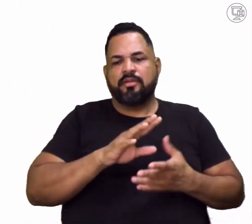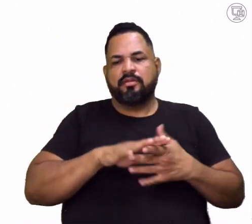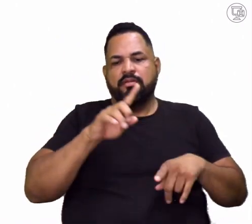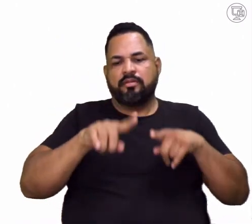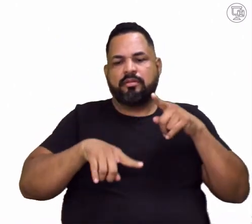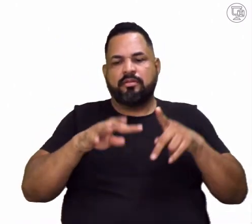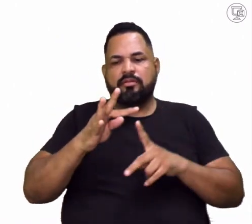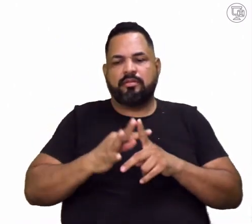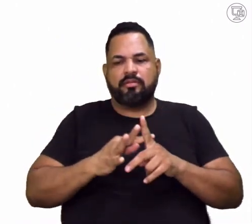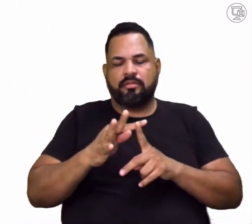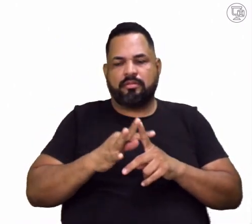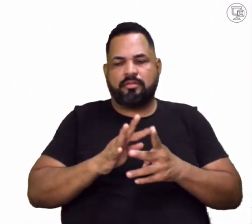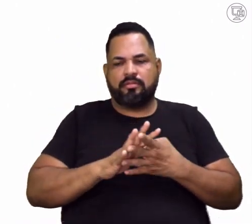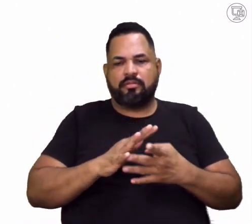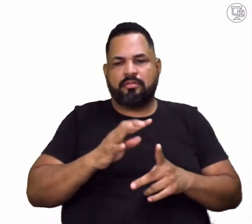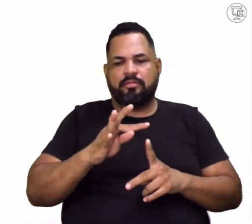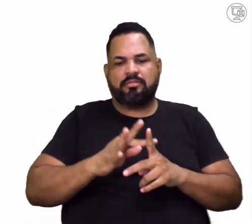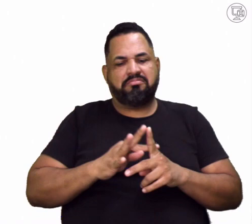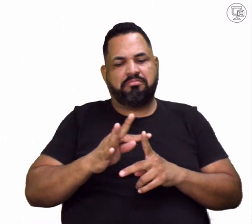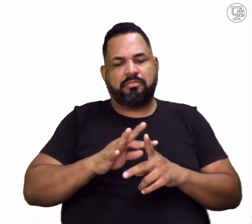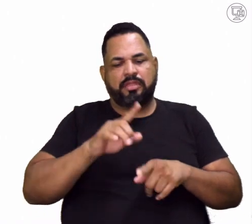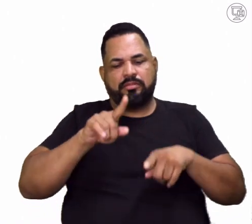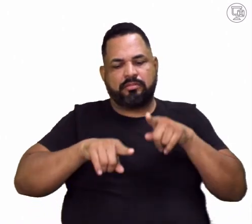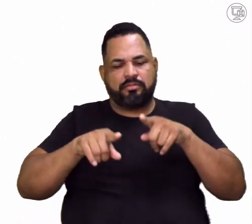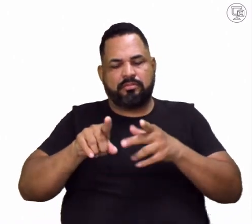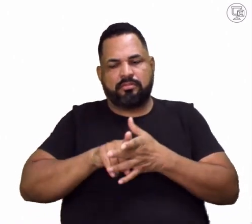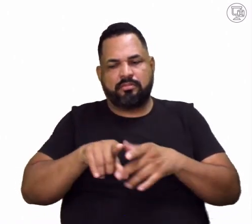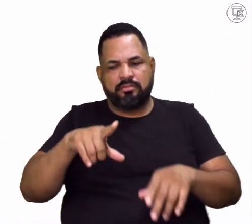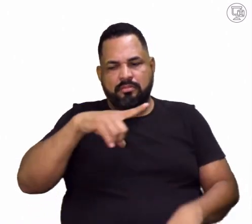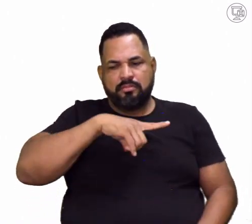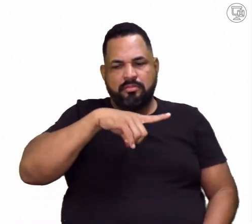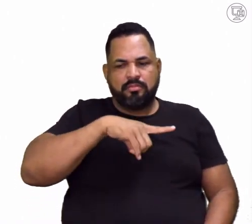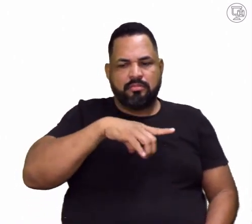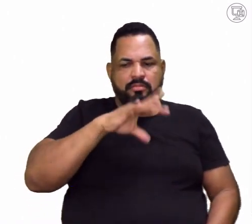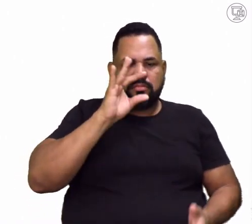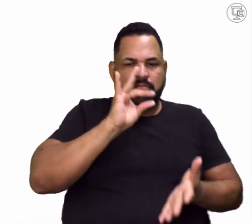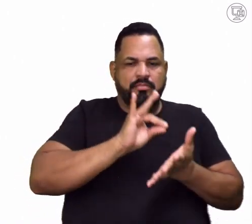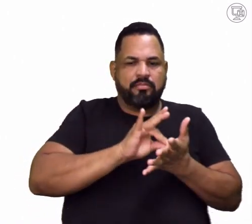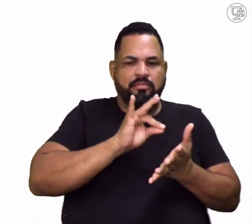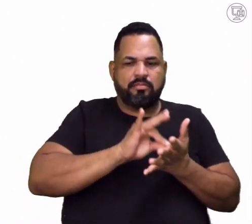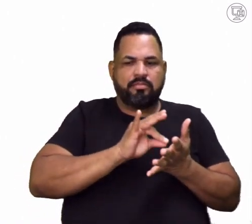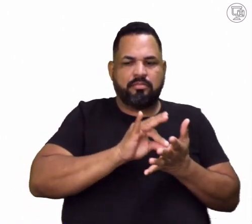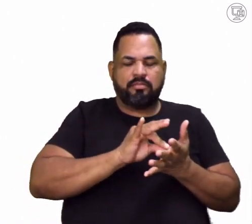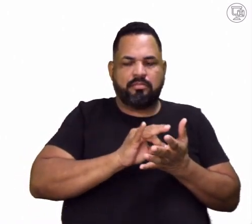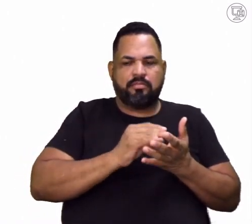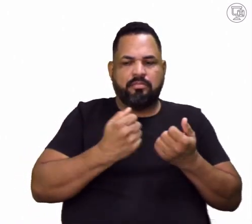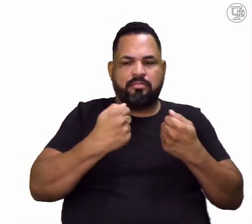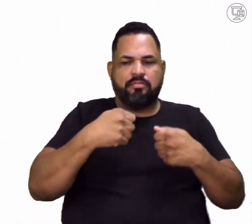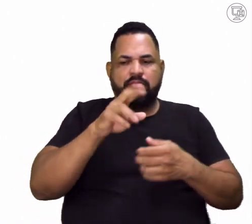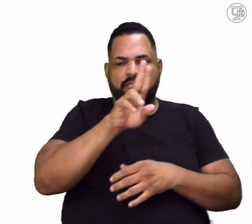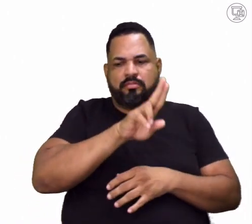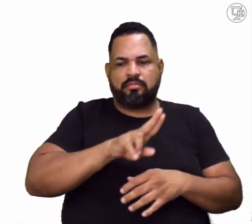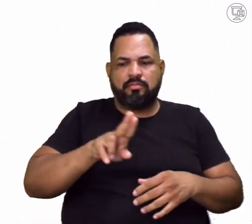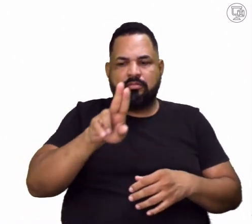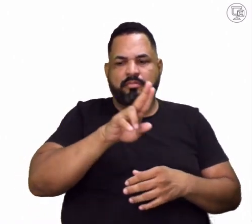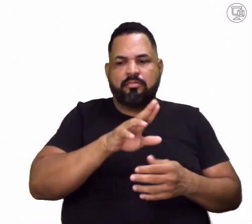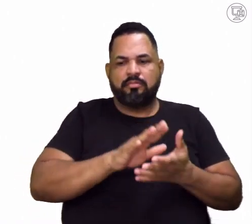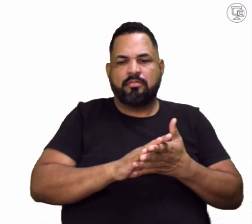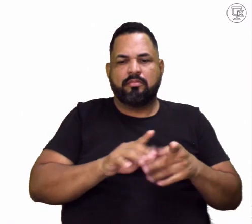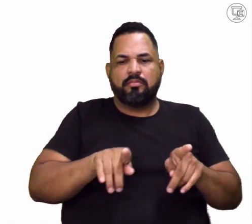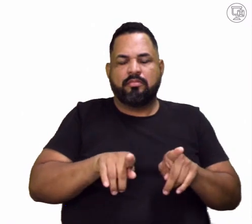temperatura temperatura vai variar né você tem aí na verdade com gente você pode usar essa também